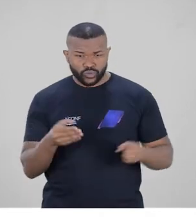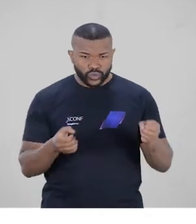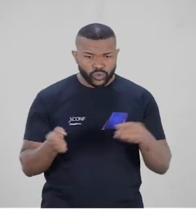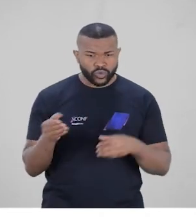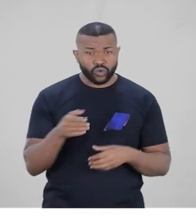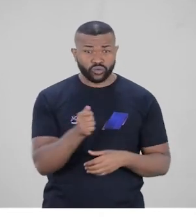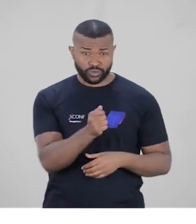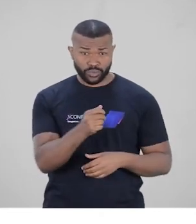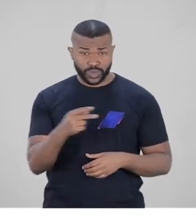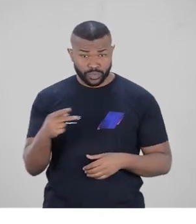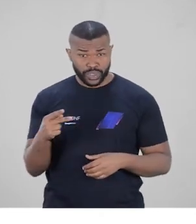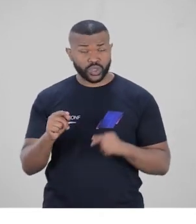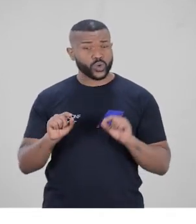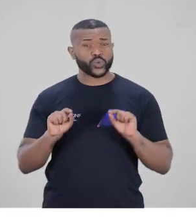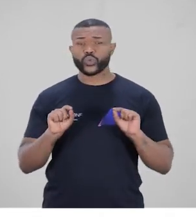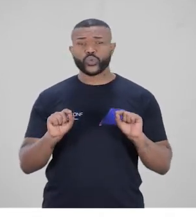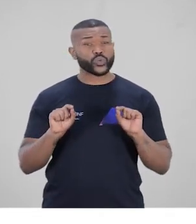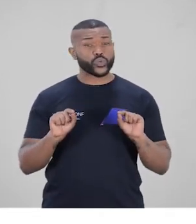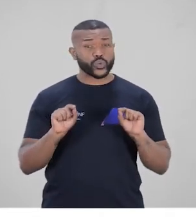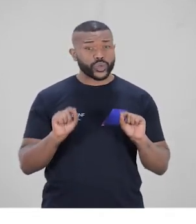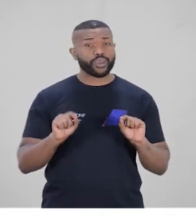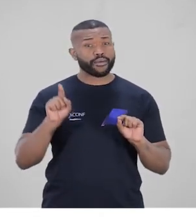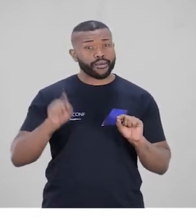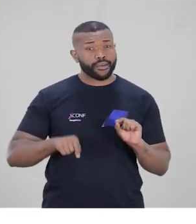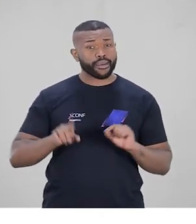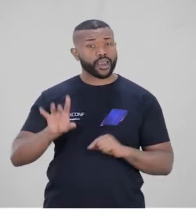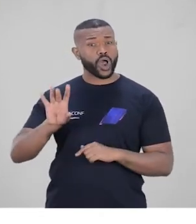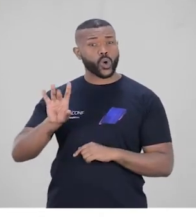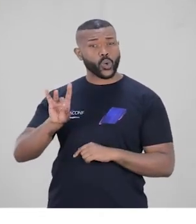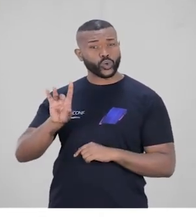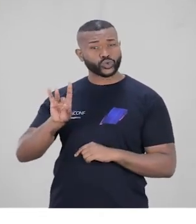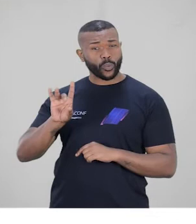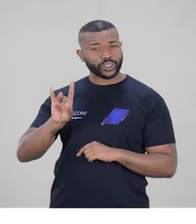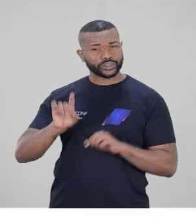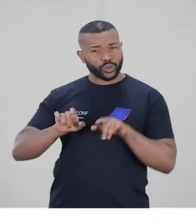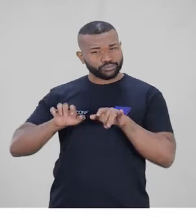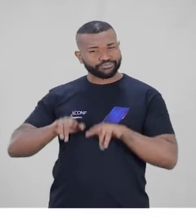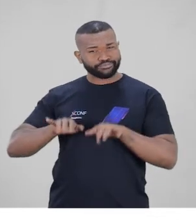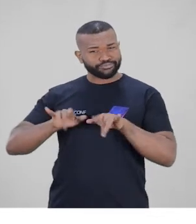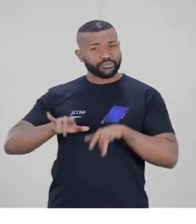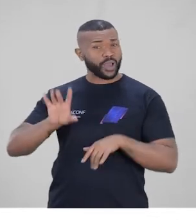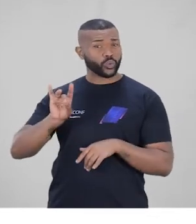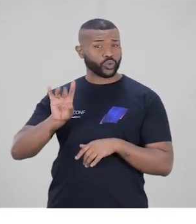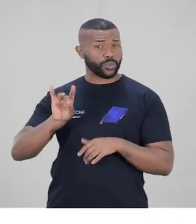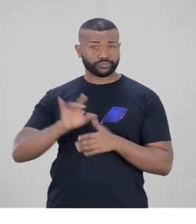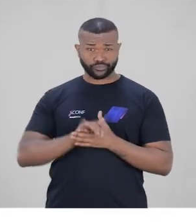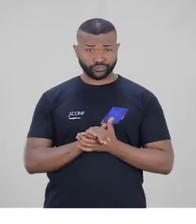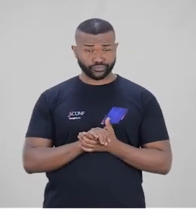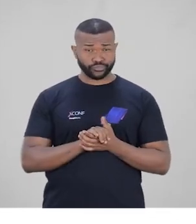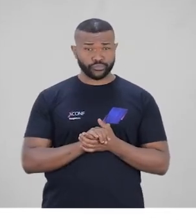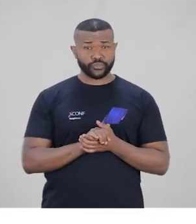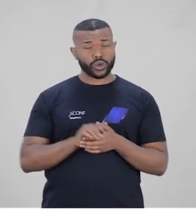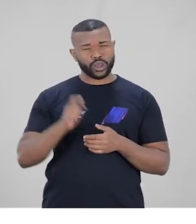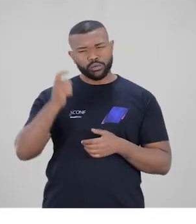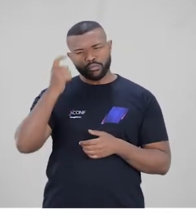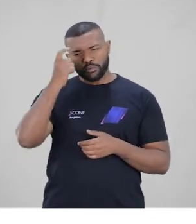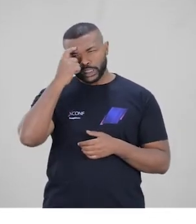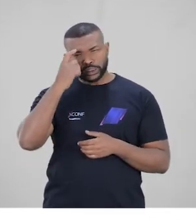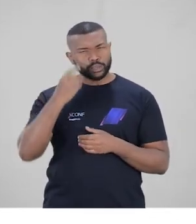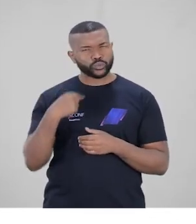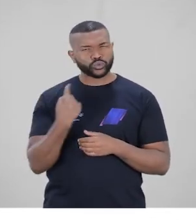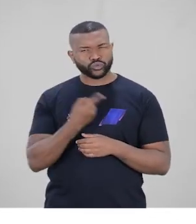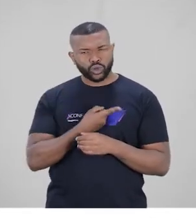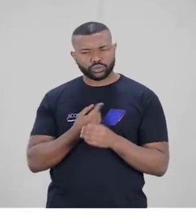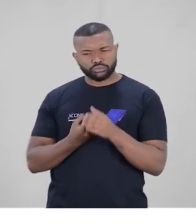modernização das aplicações é a automatização de processos manuais. Então, pensando nisso, a